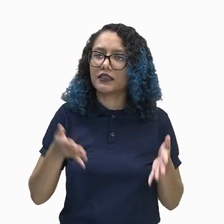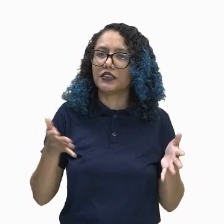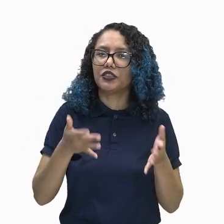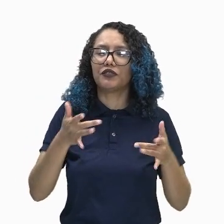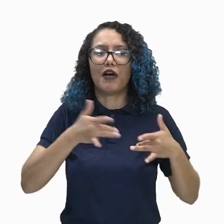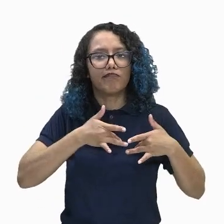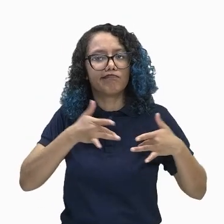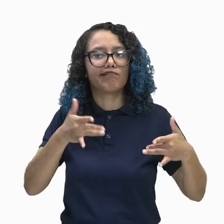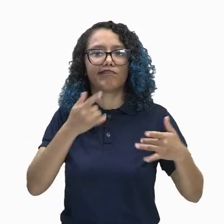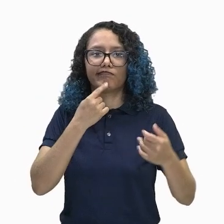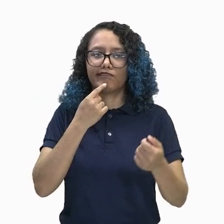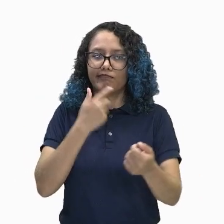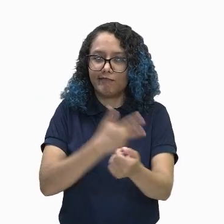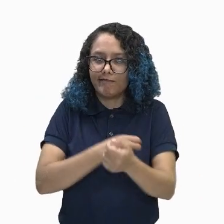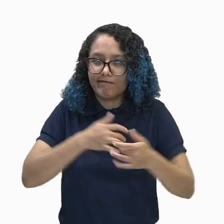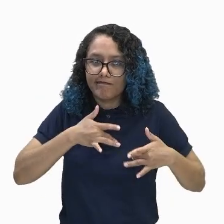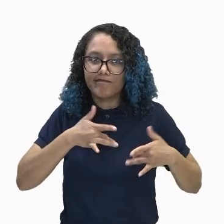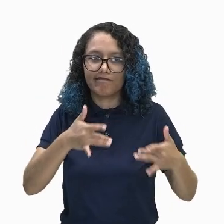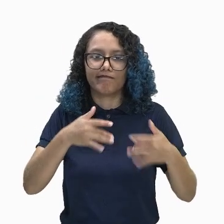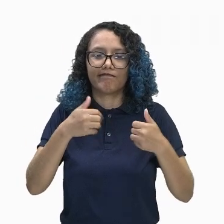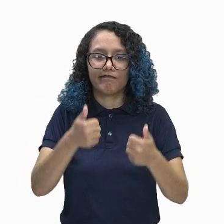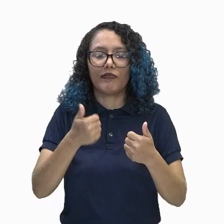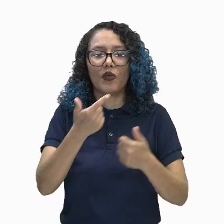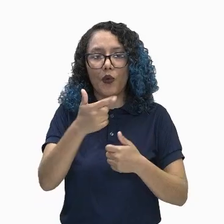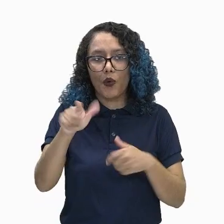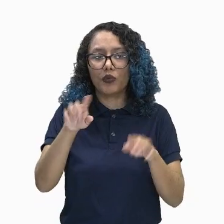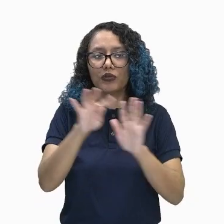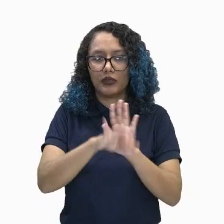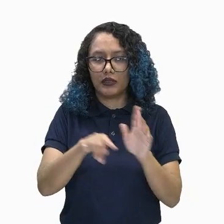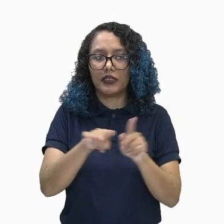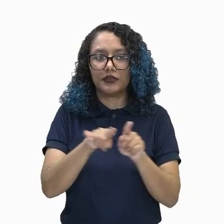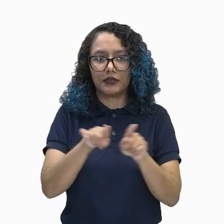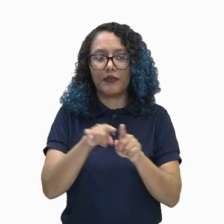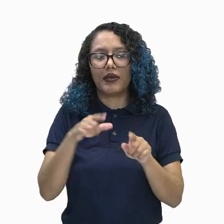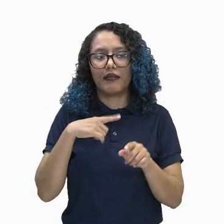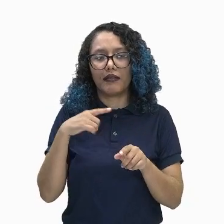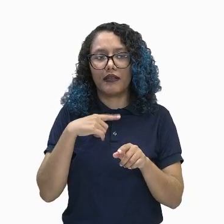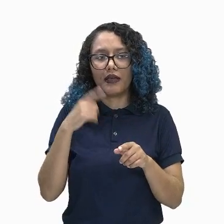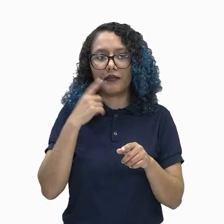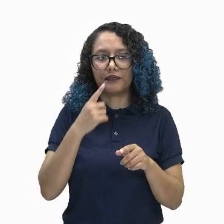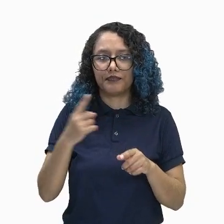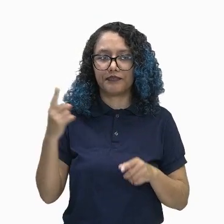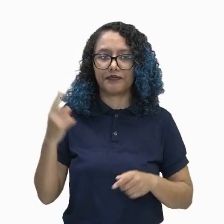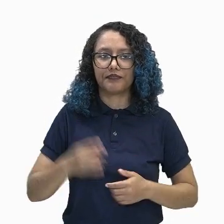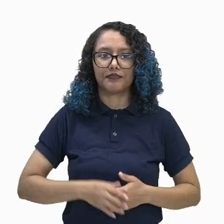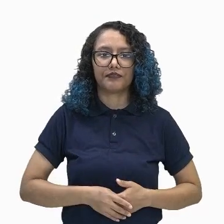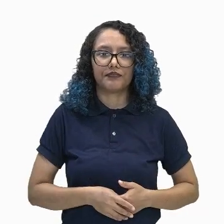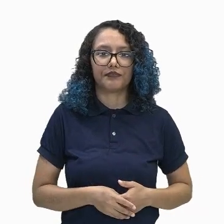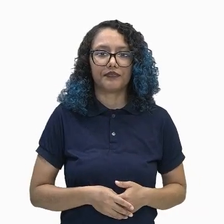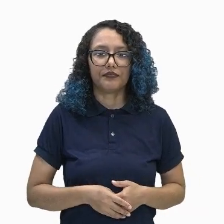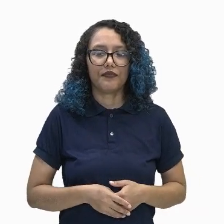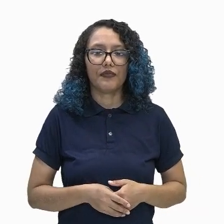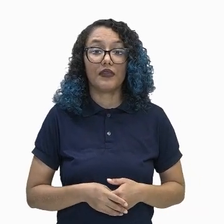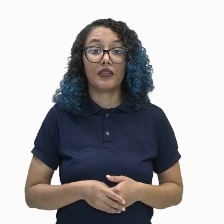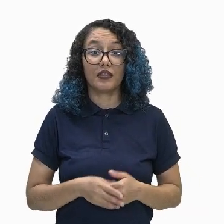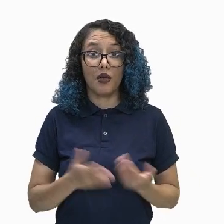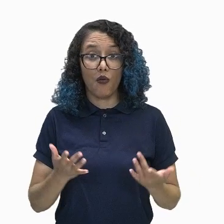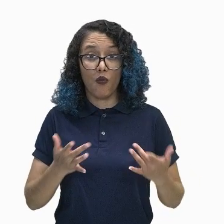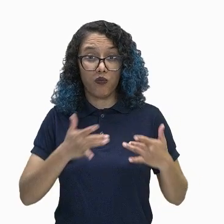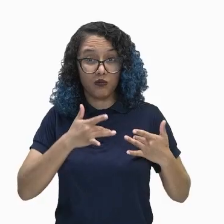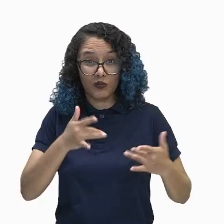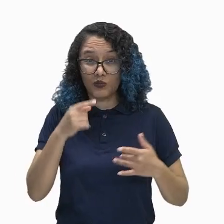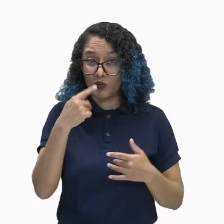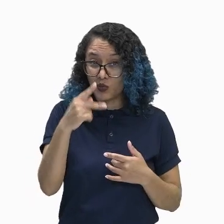sangue. Além desse texto, nós temos outro no cartaz aqui, que você pode observar, esse enunciado. A sua doação